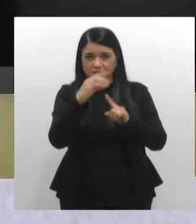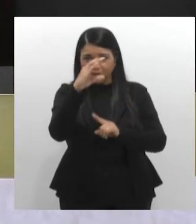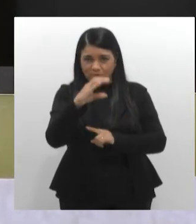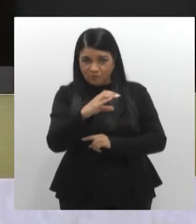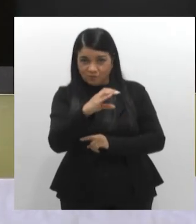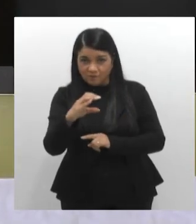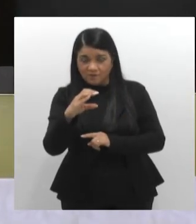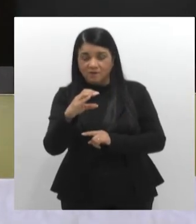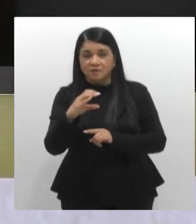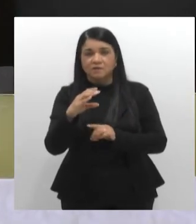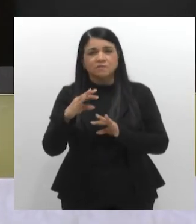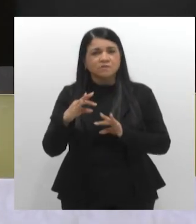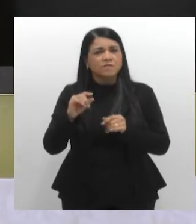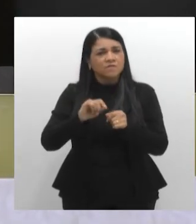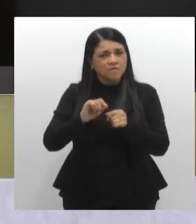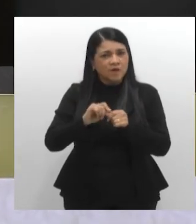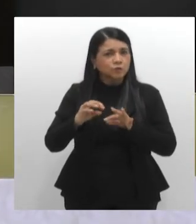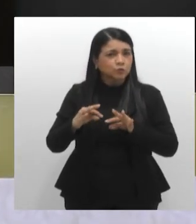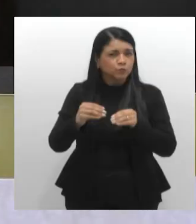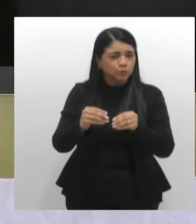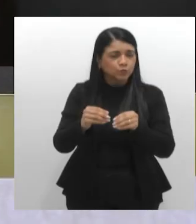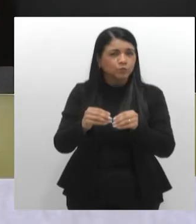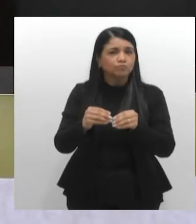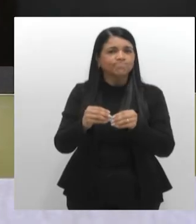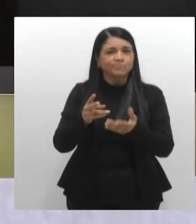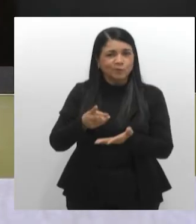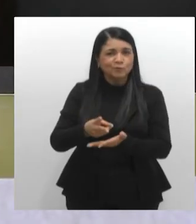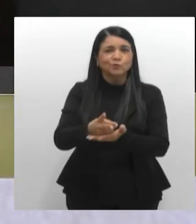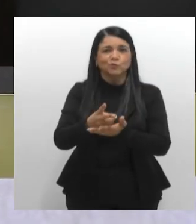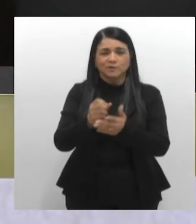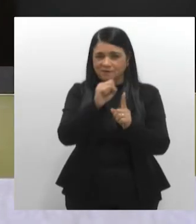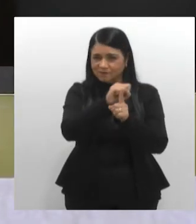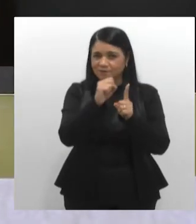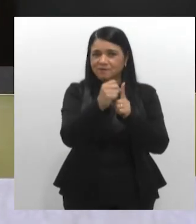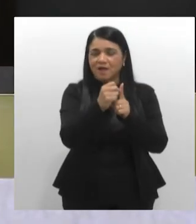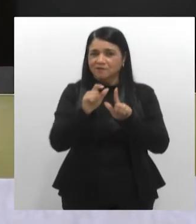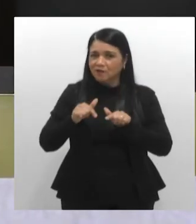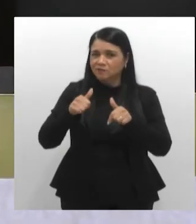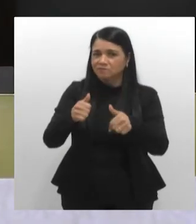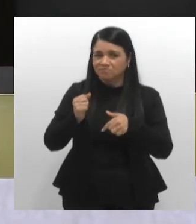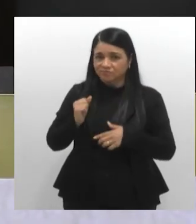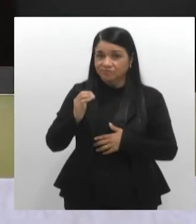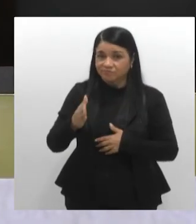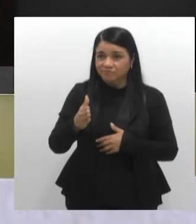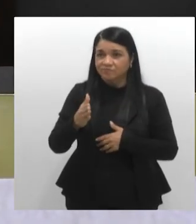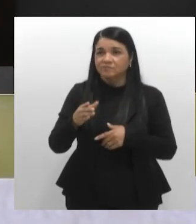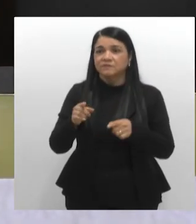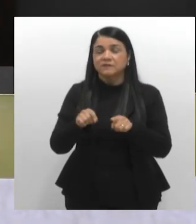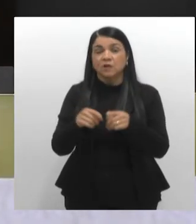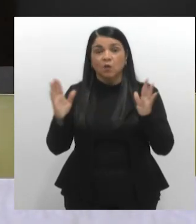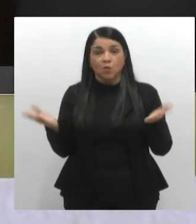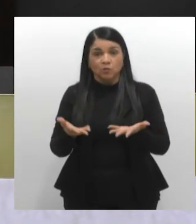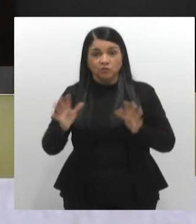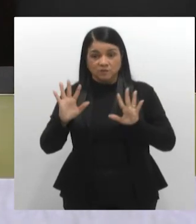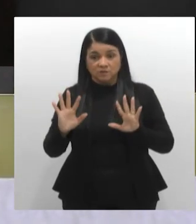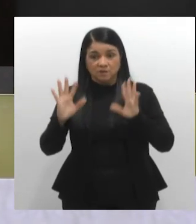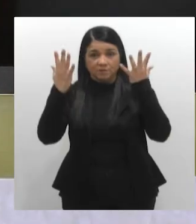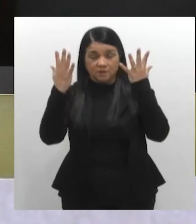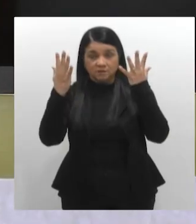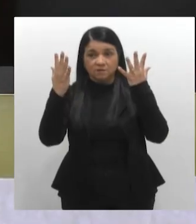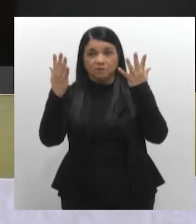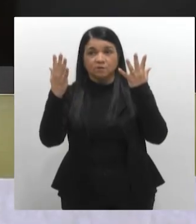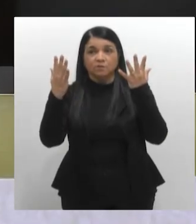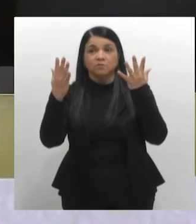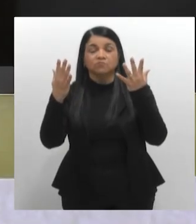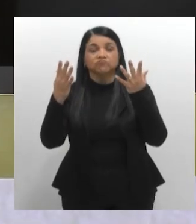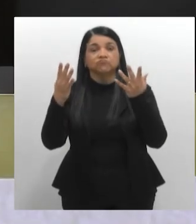tanto faz, tanto fez e tanto faz pela nossa sociedade. A importância de termos hoje essa celebração que, de